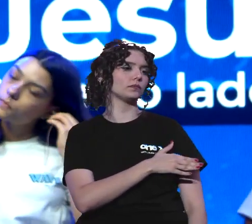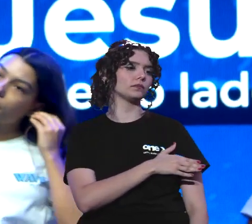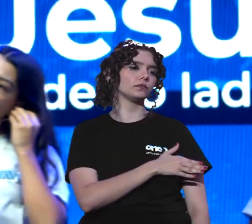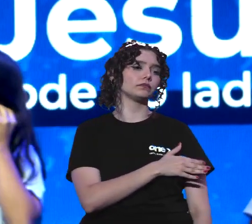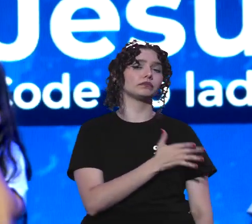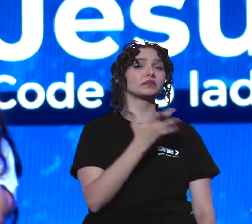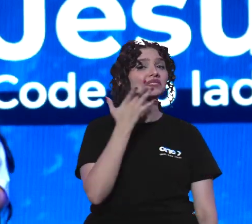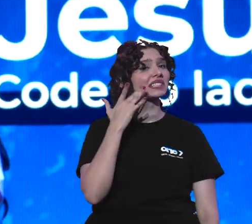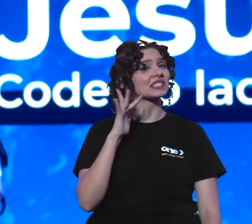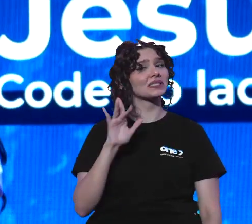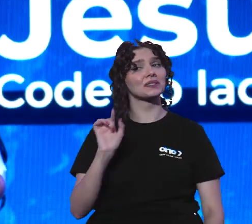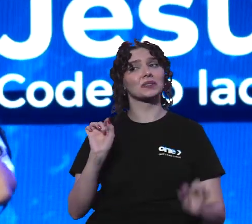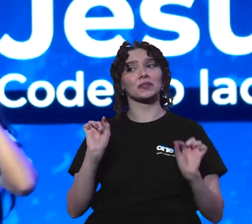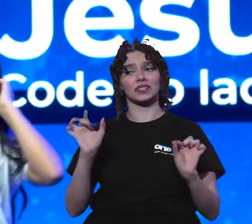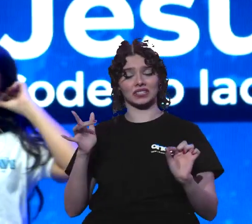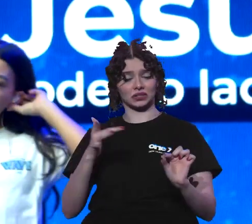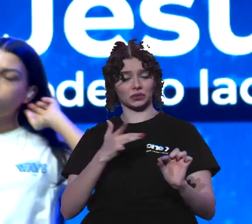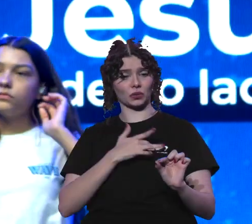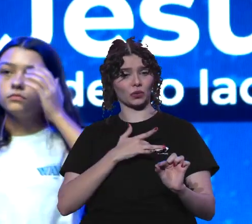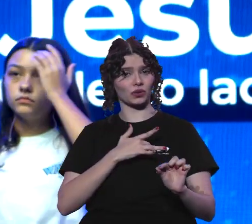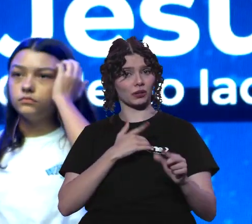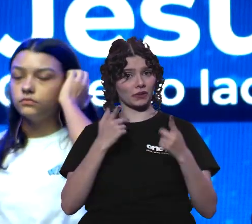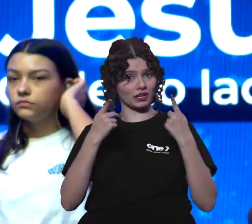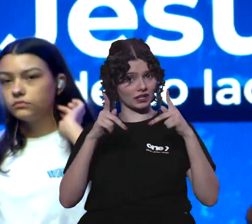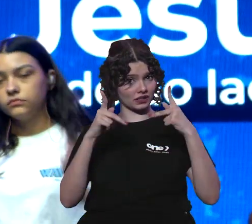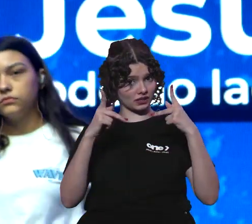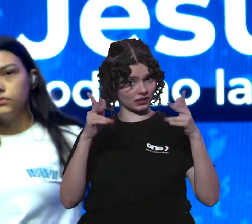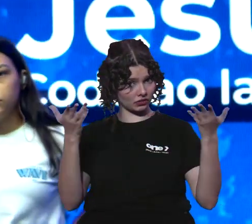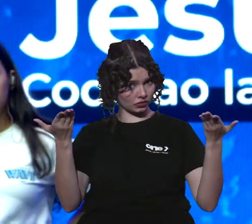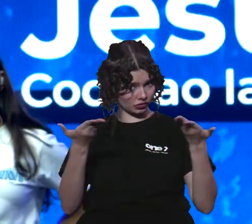Eu não sei o que te tocou dessa mensagem.